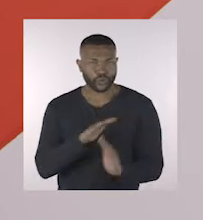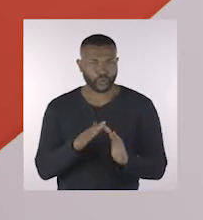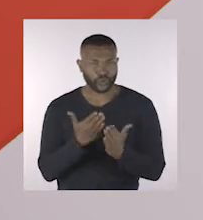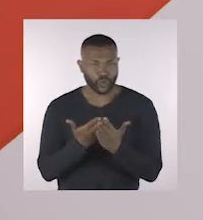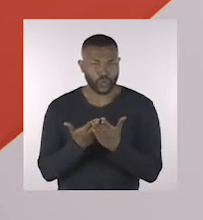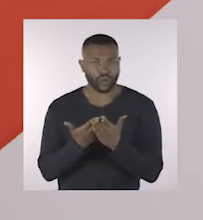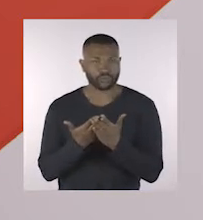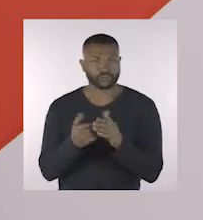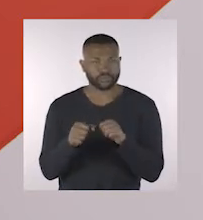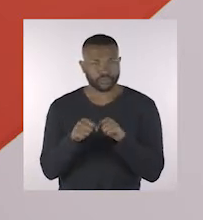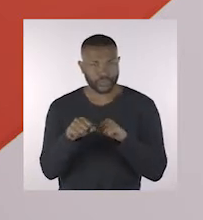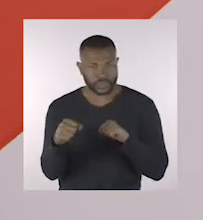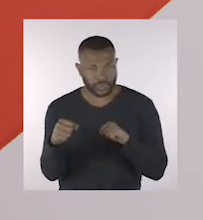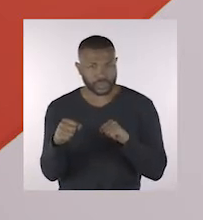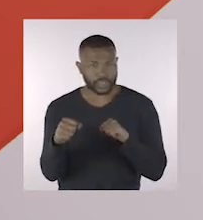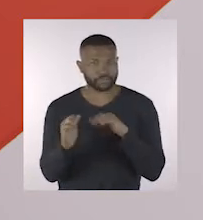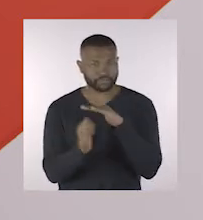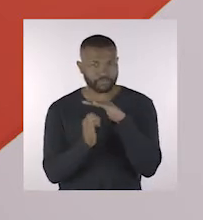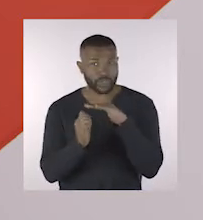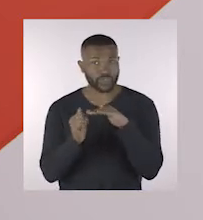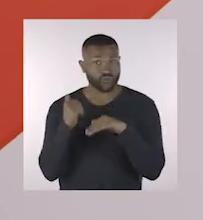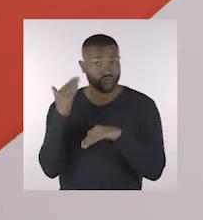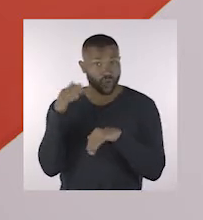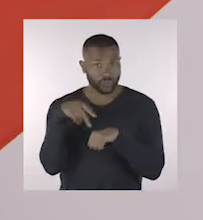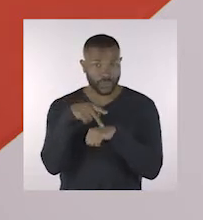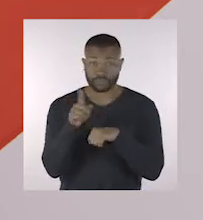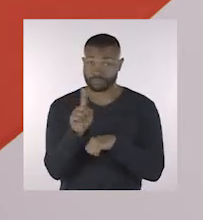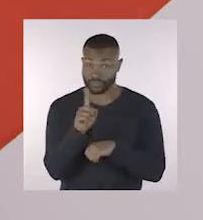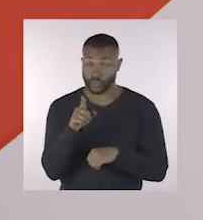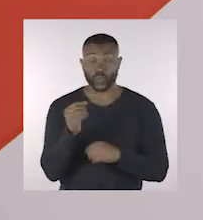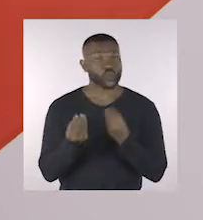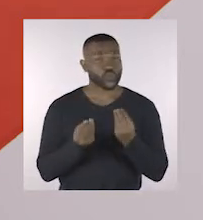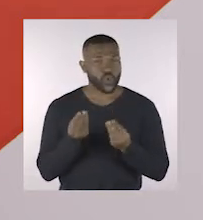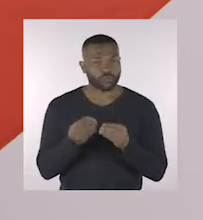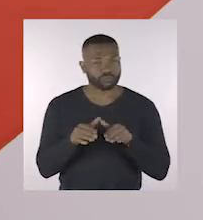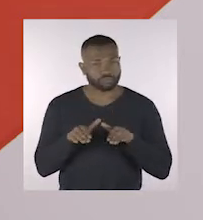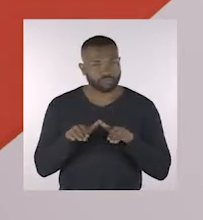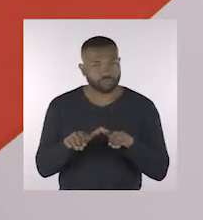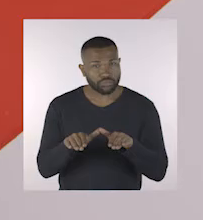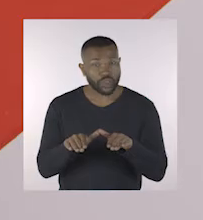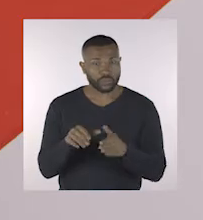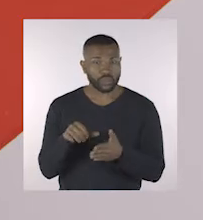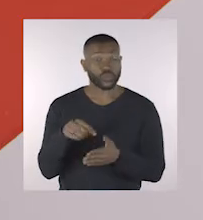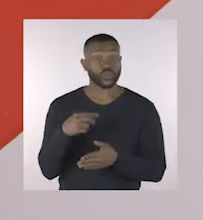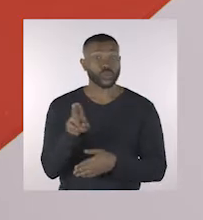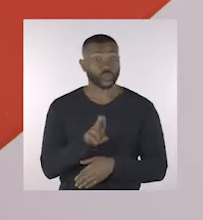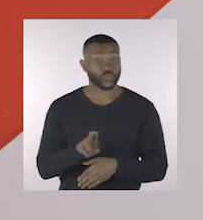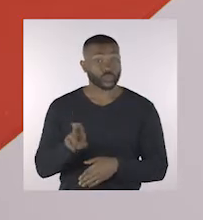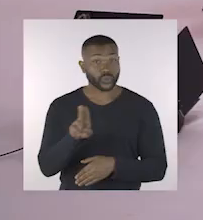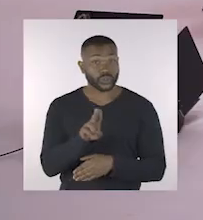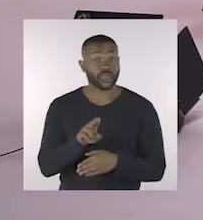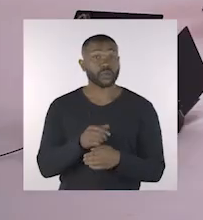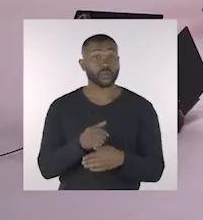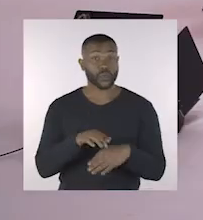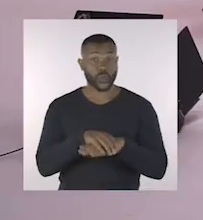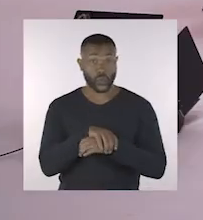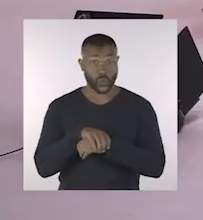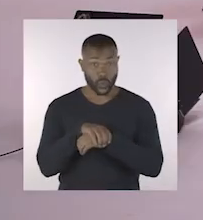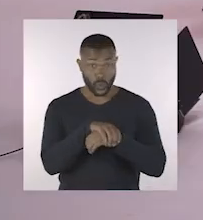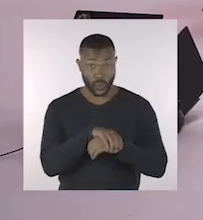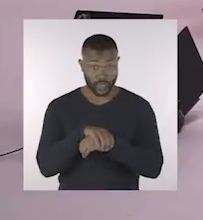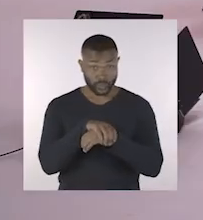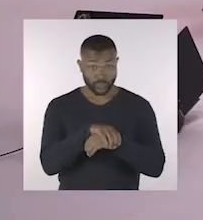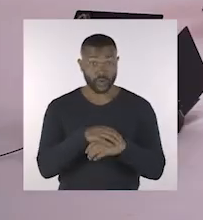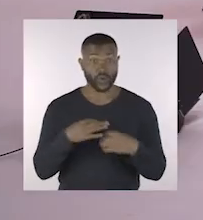uniforme escolar com uma empresa grande às vezes até de fora do Brasil nós vamos fazer a através de forma descentralizada através de